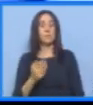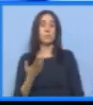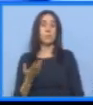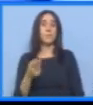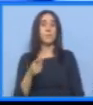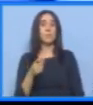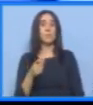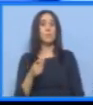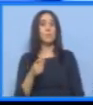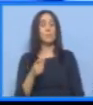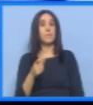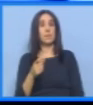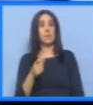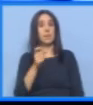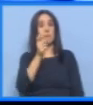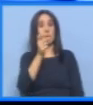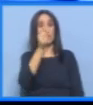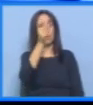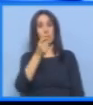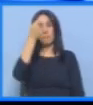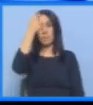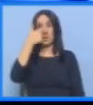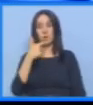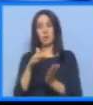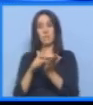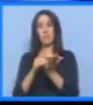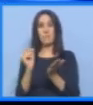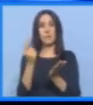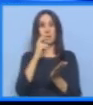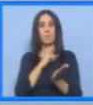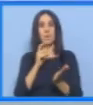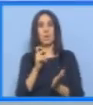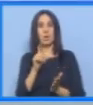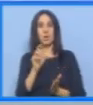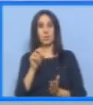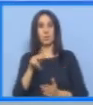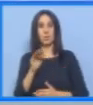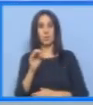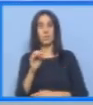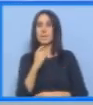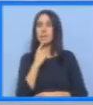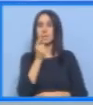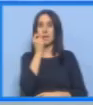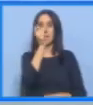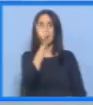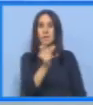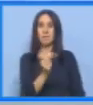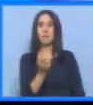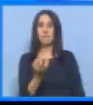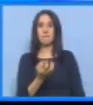Depois, o seu primeiro grande biógrafo, que é o Padre Alonso, disse que ele